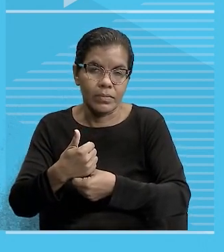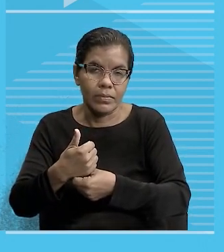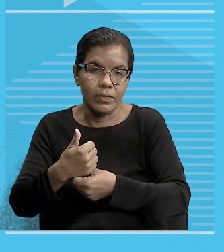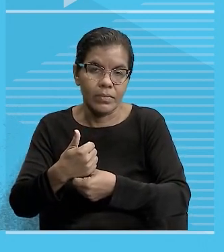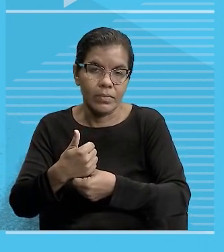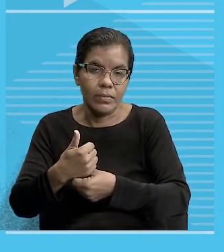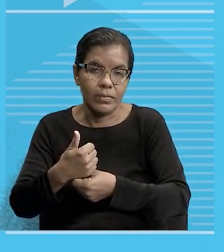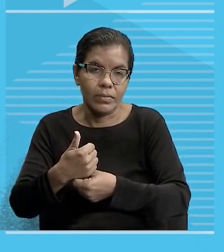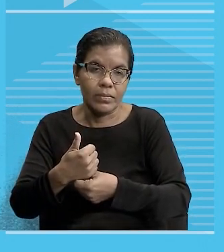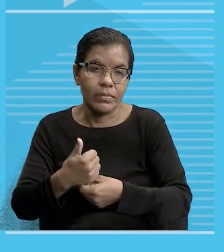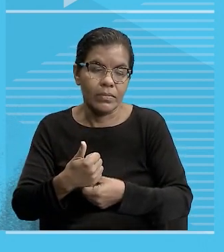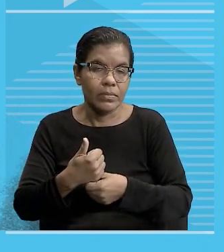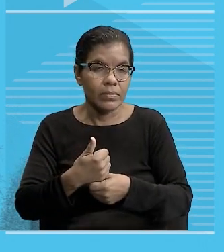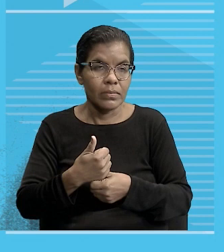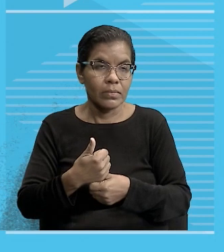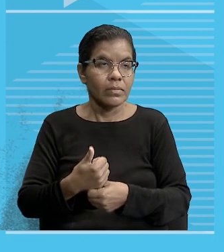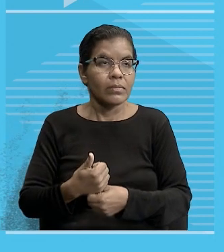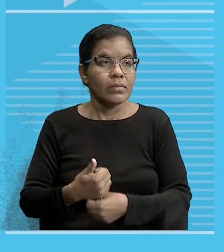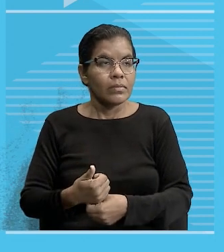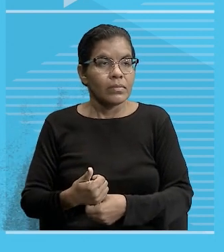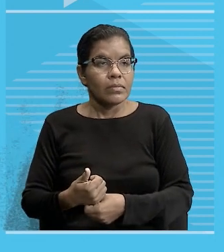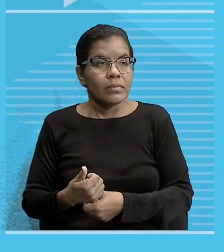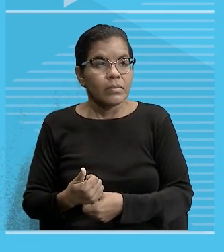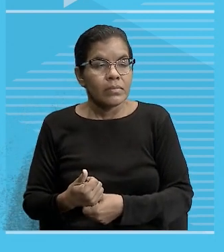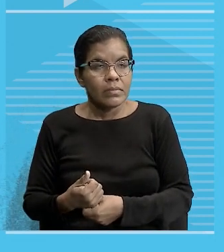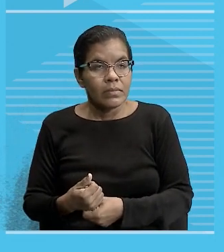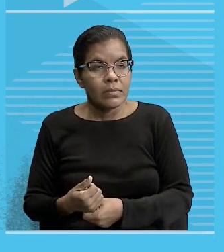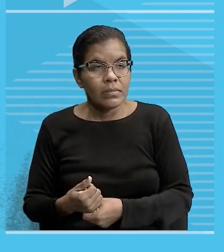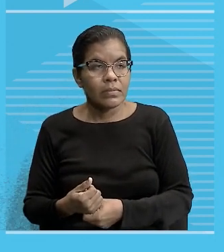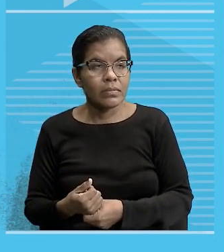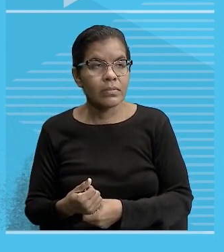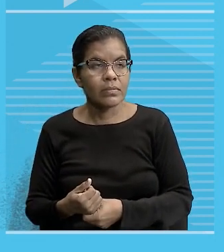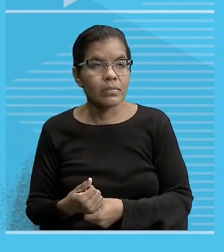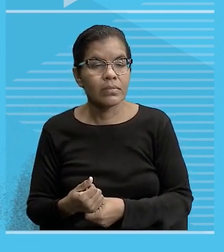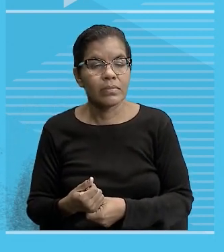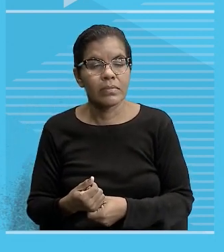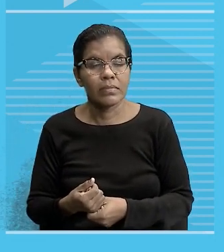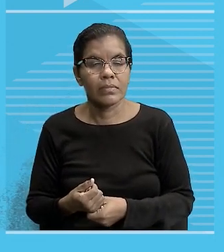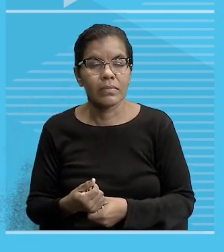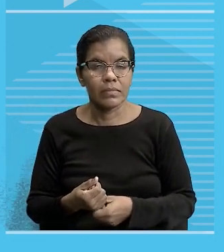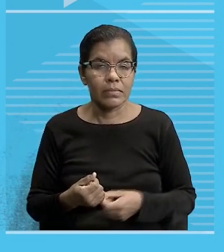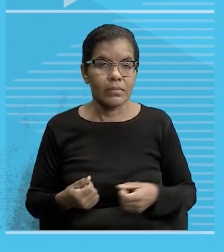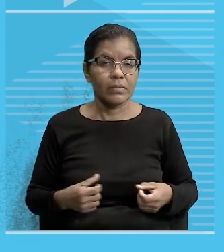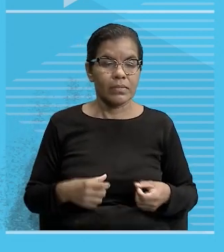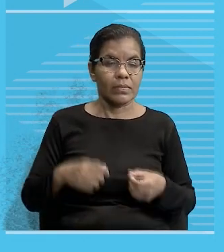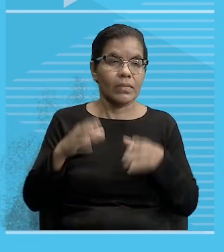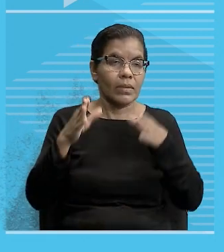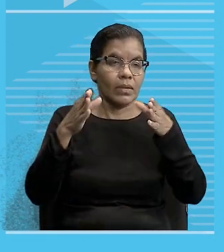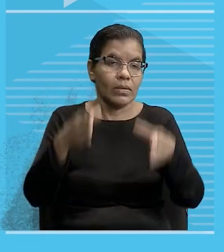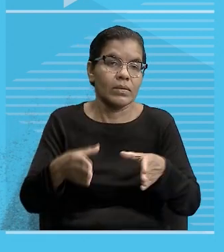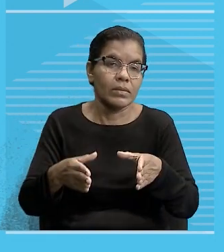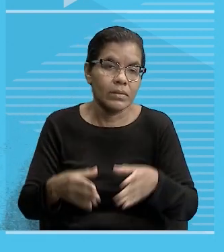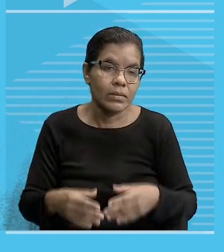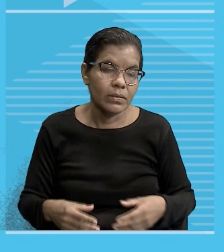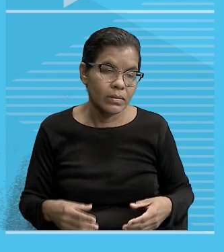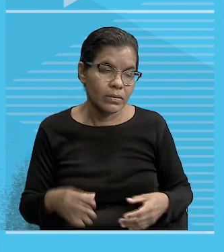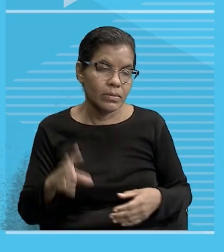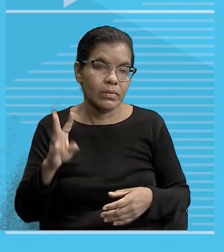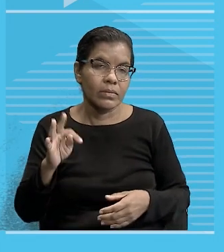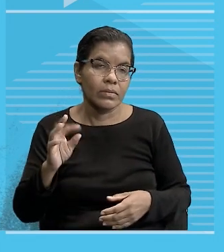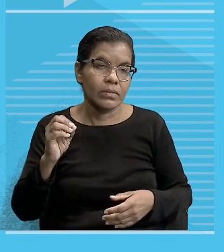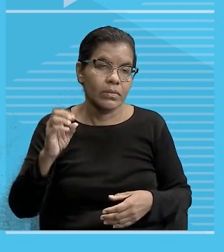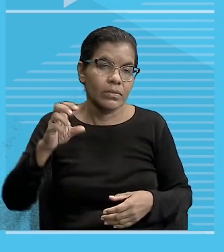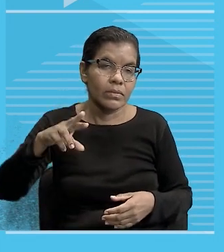substituiu praticamente essa concepção concentrada em fornecedores foco